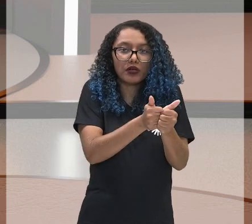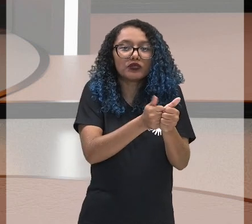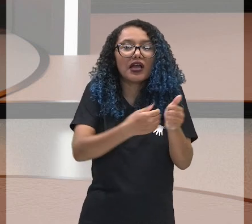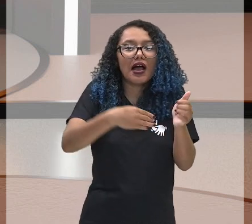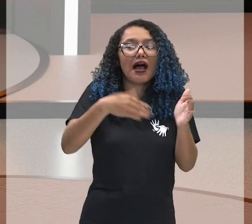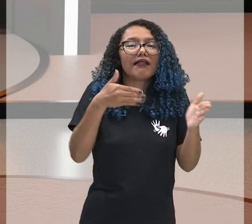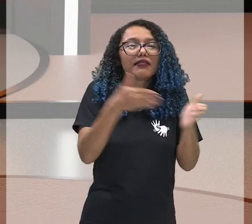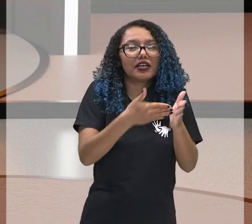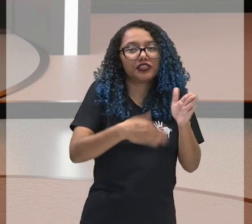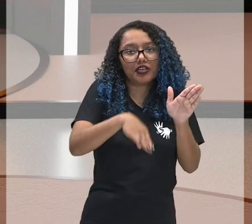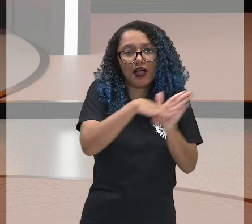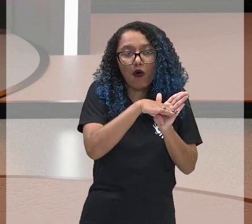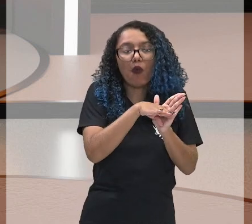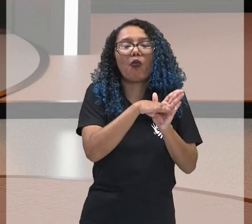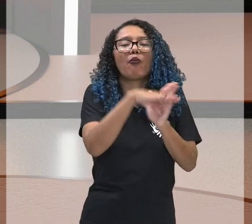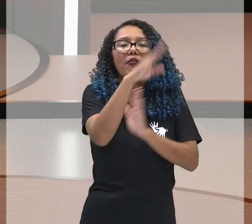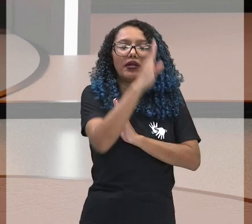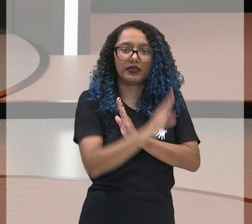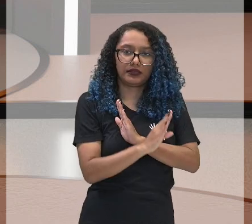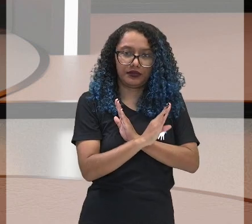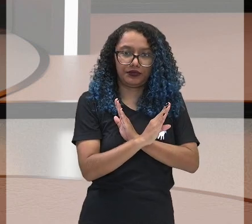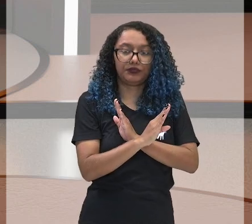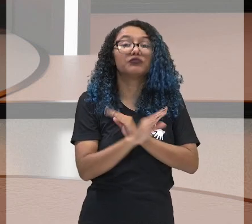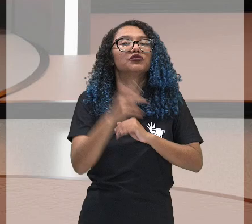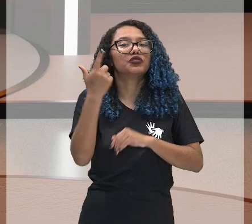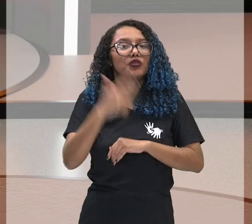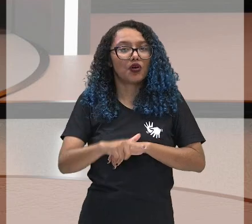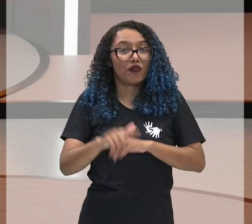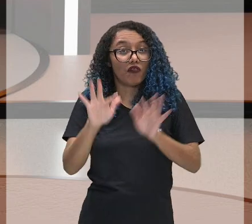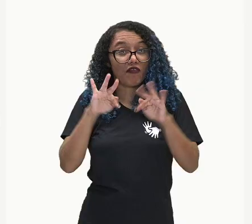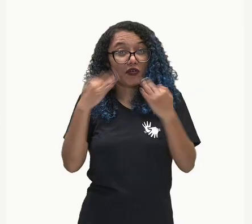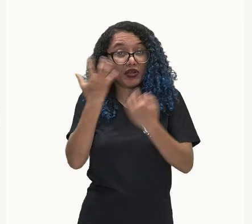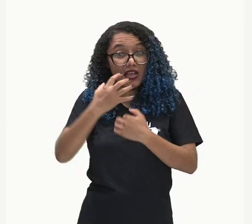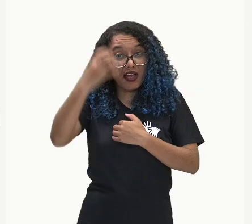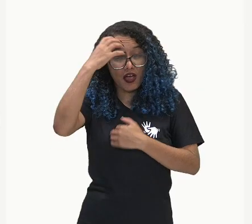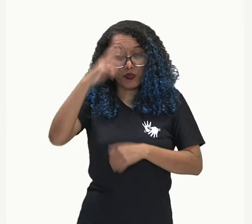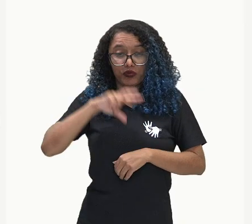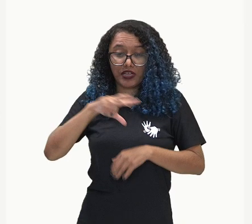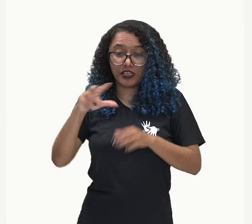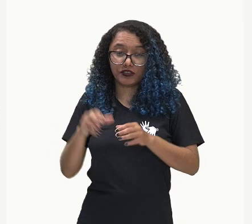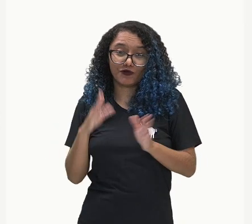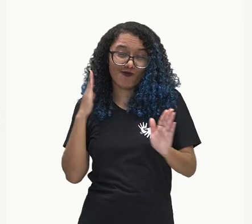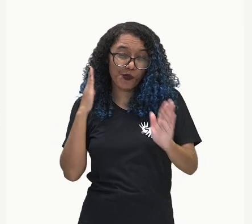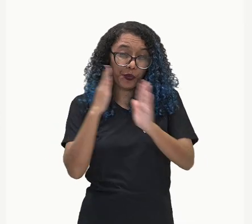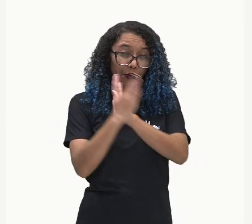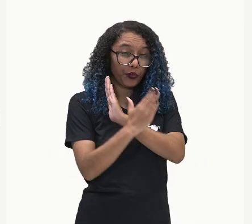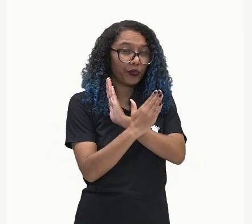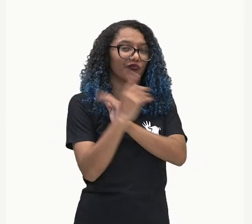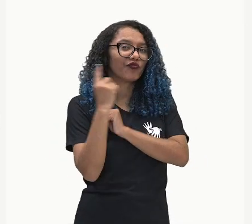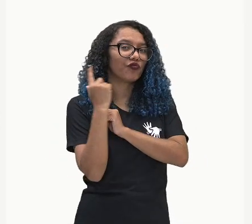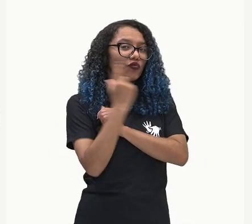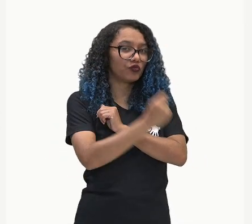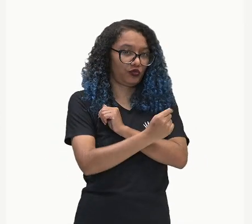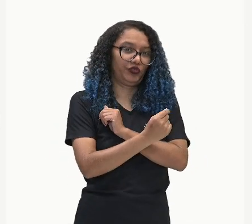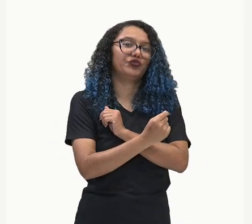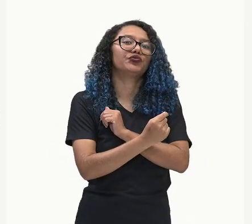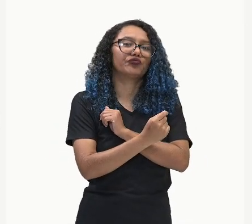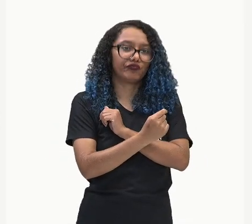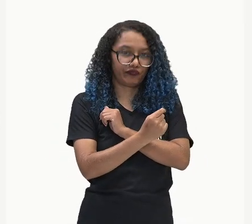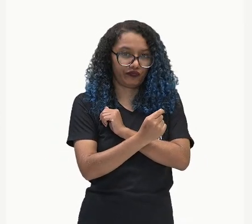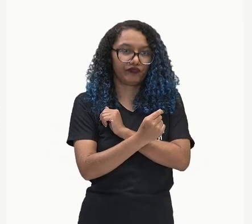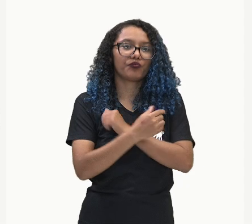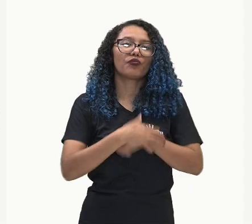A família real portuguesa veio fugida para o Brasil. Vamos adiante com o texto. Vamos lá. Ok, gente. Enquanto